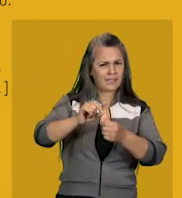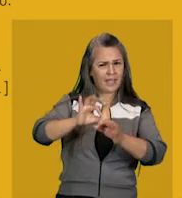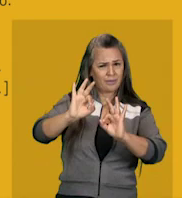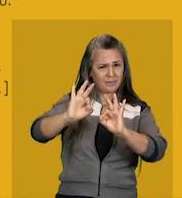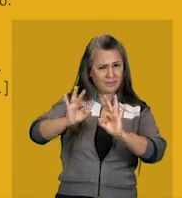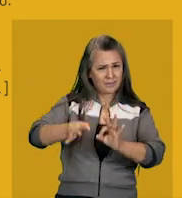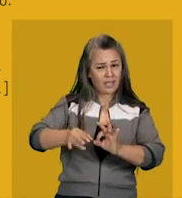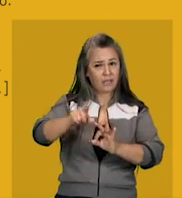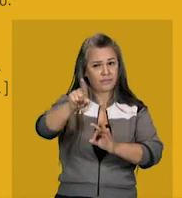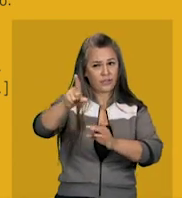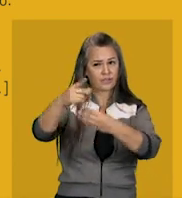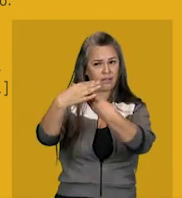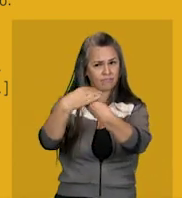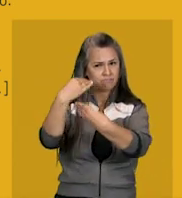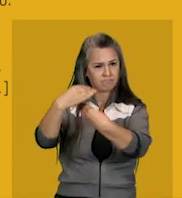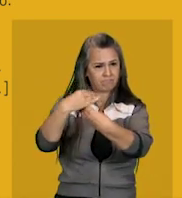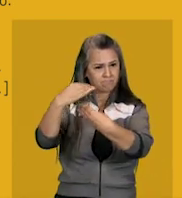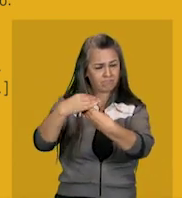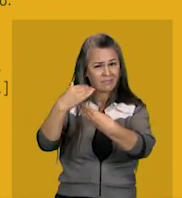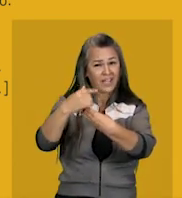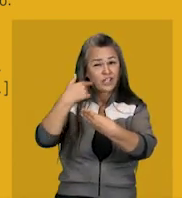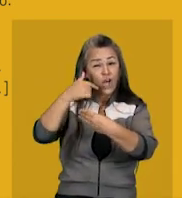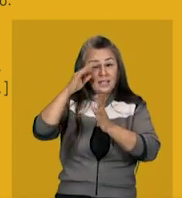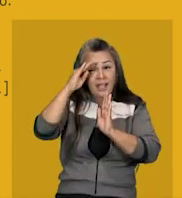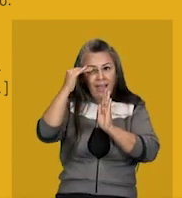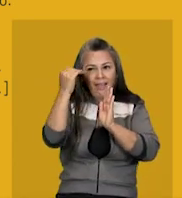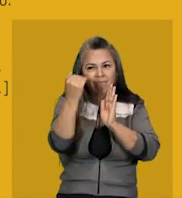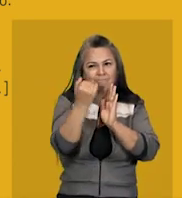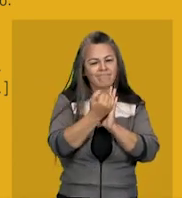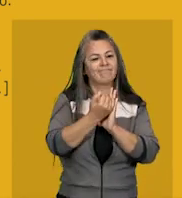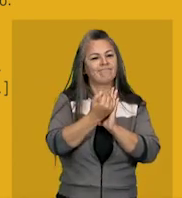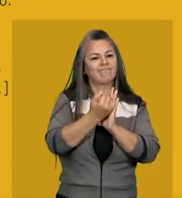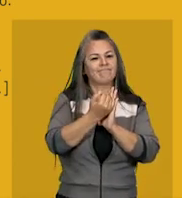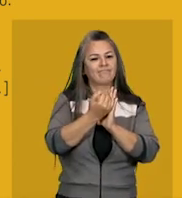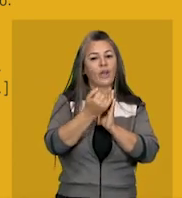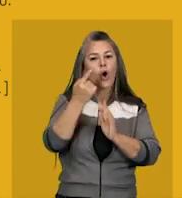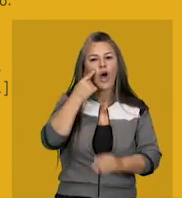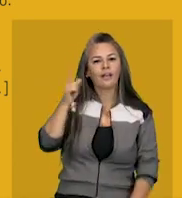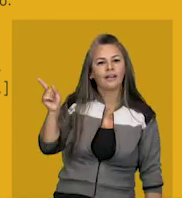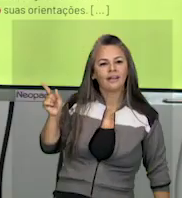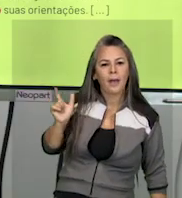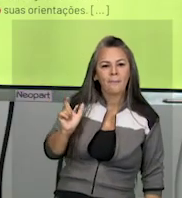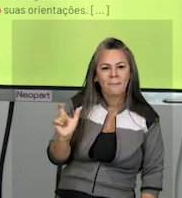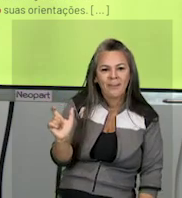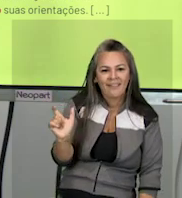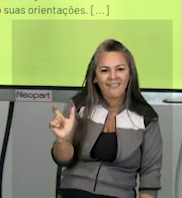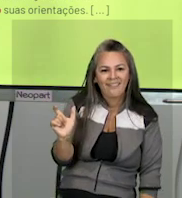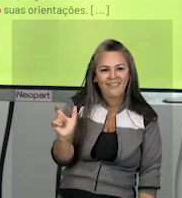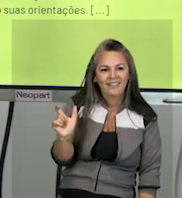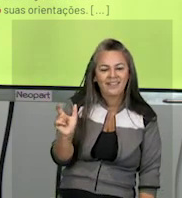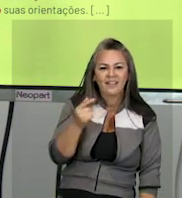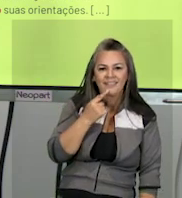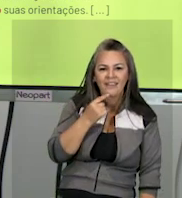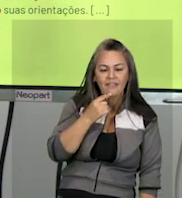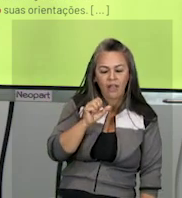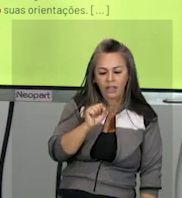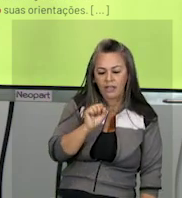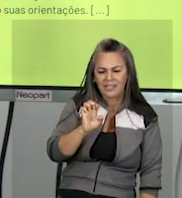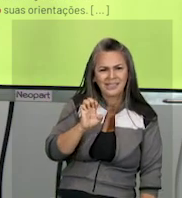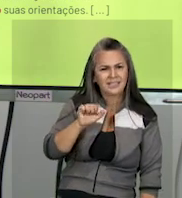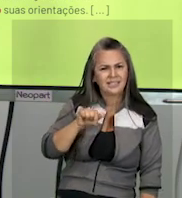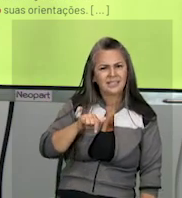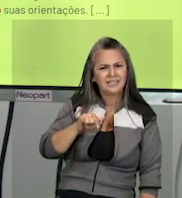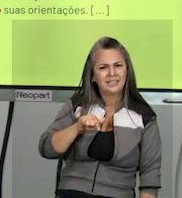suas orientações. Olha que bacana as palavras no português. A palavra segundo pode ser um